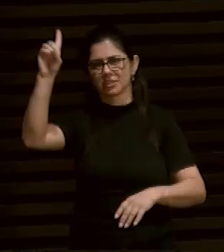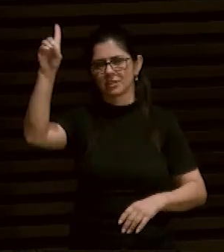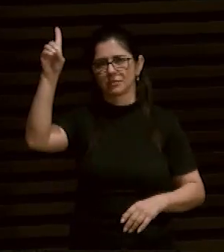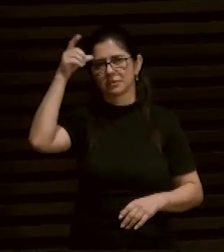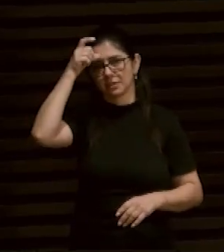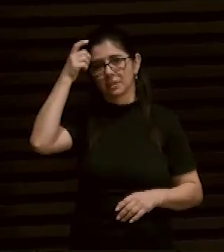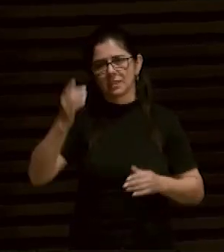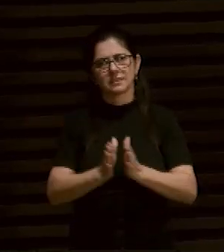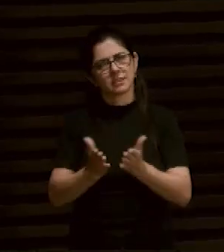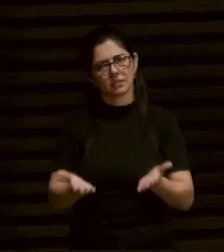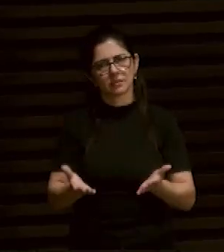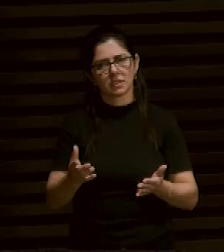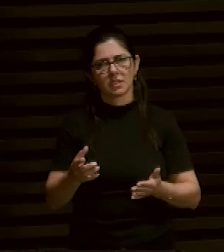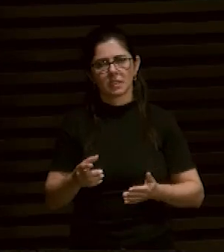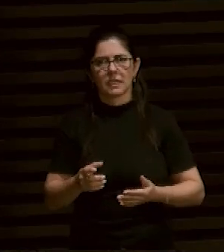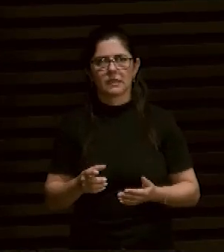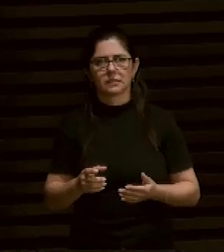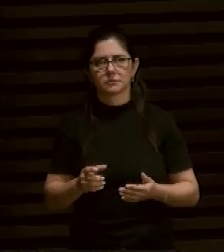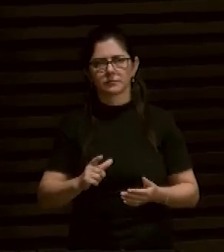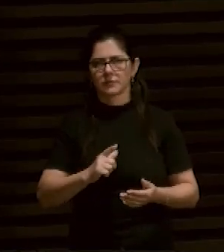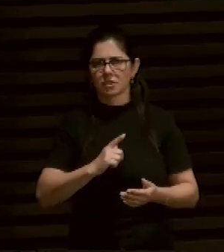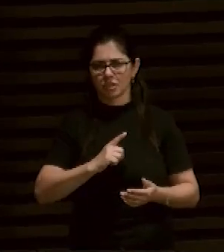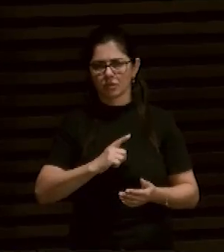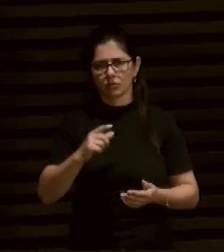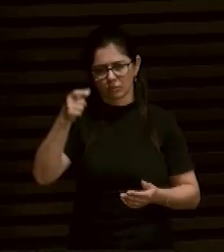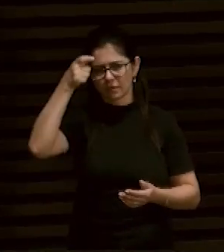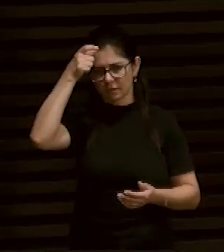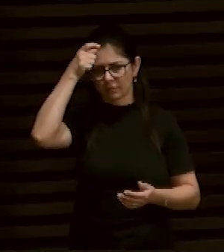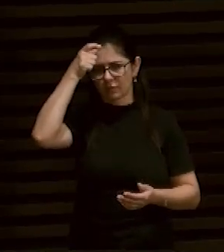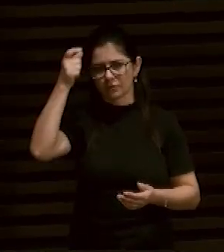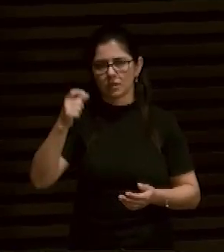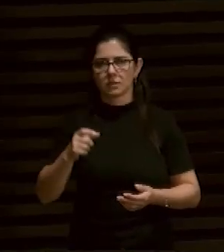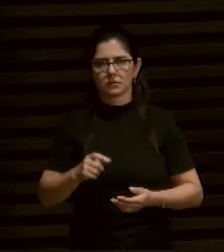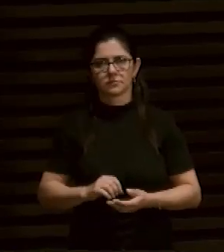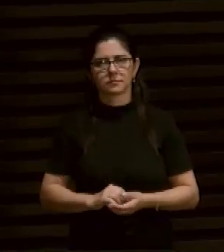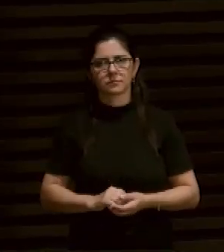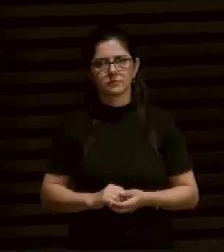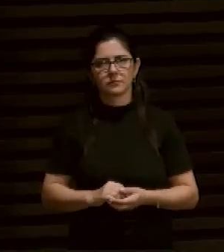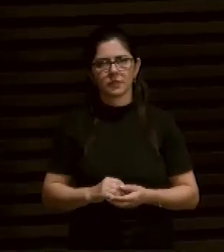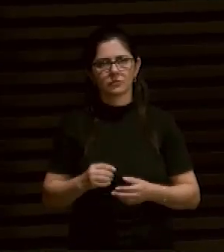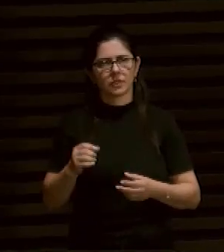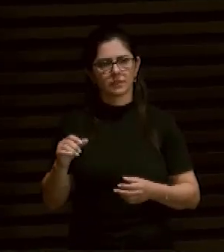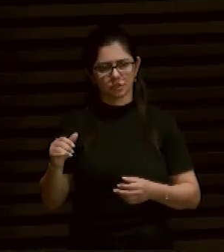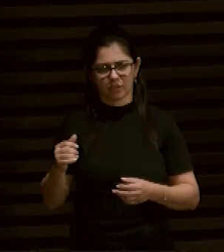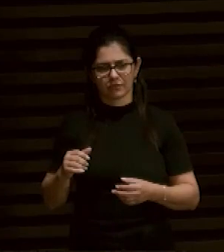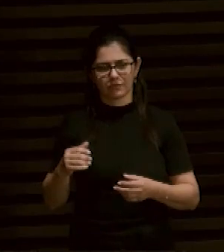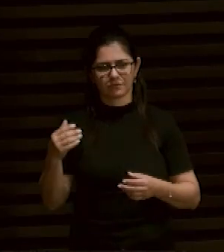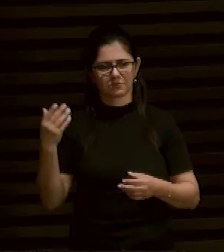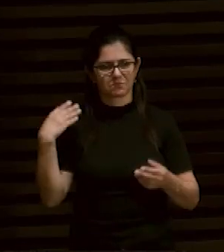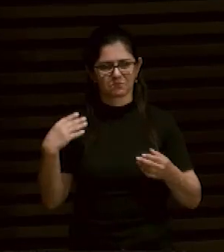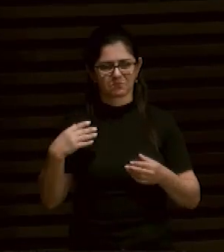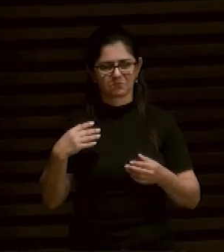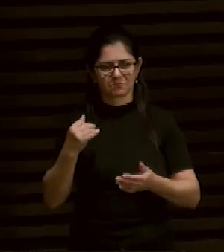fala que existe um demônio chamado Mal Danado, e ele vai tirar férias. E ele chama o seu sobrinho, chamado de Verme